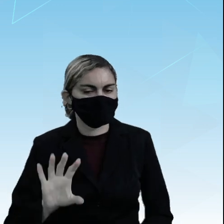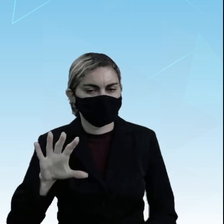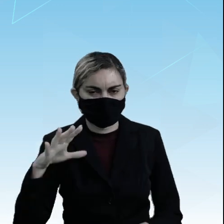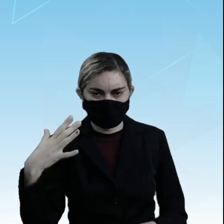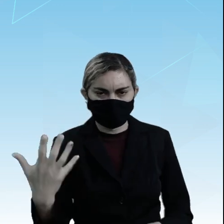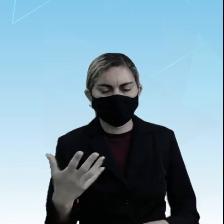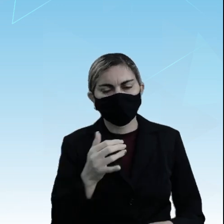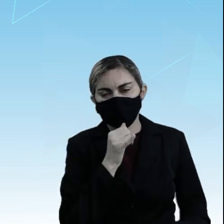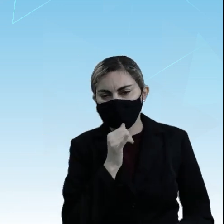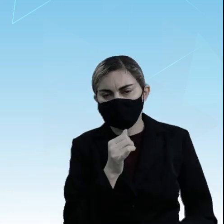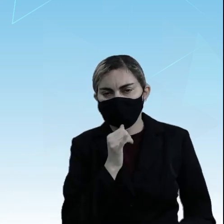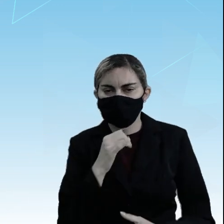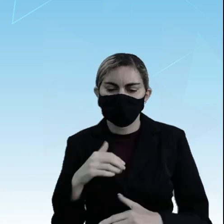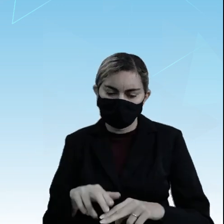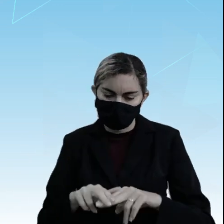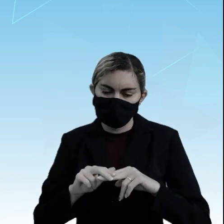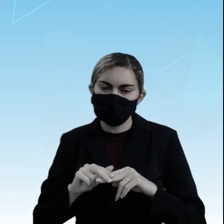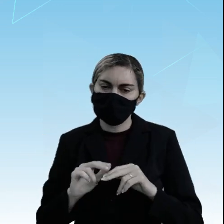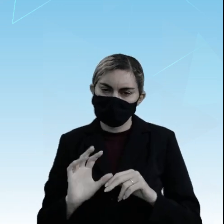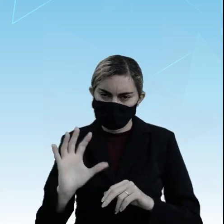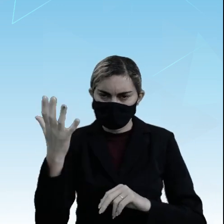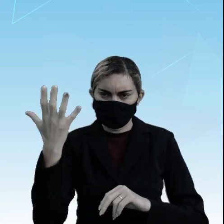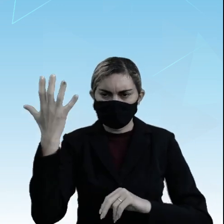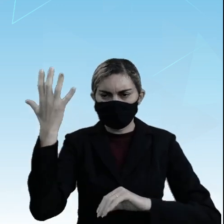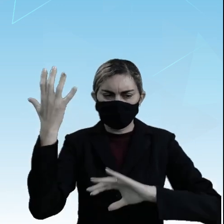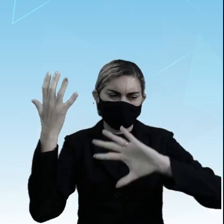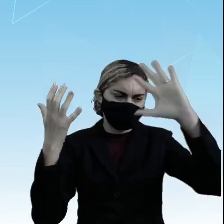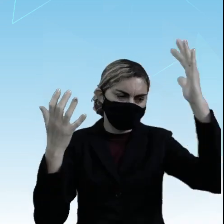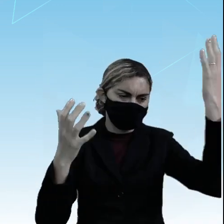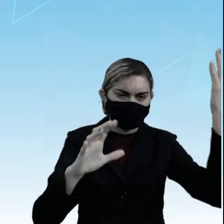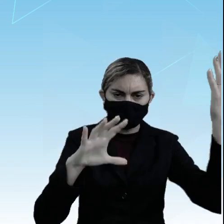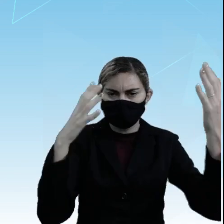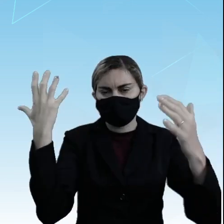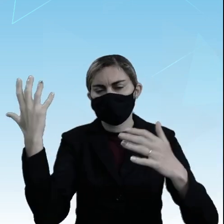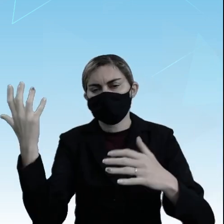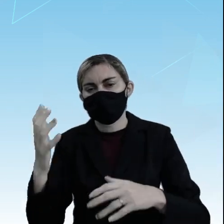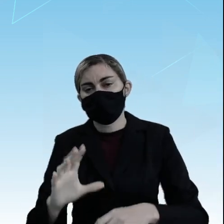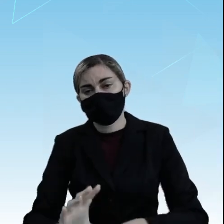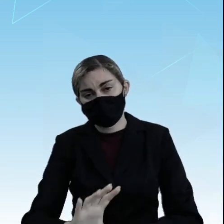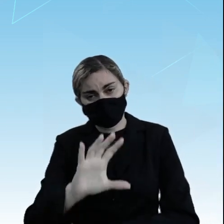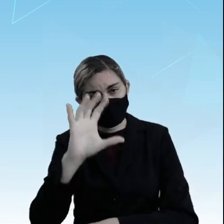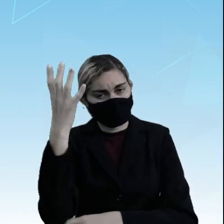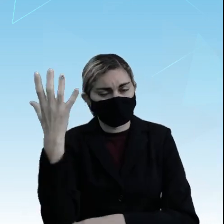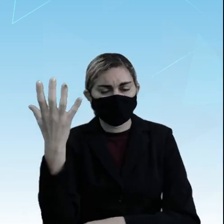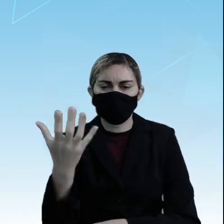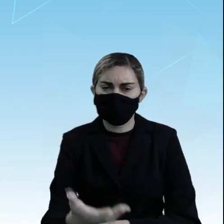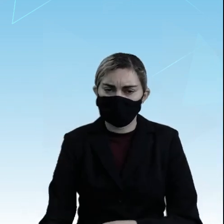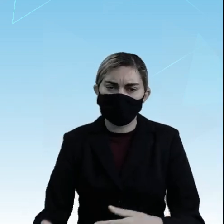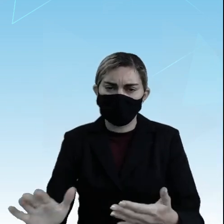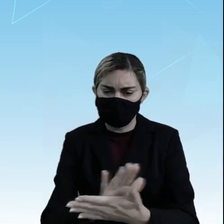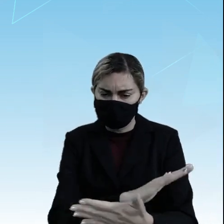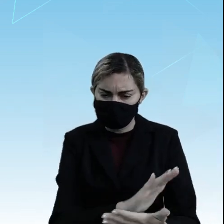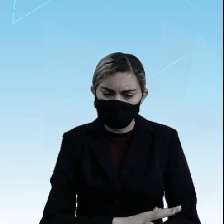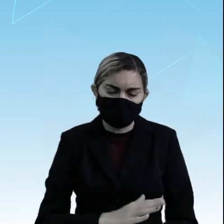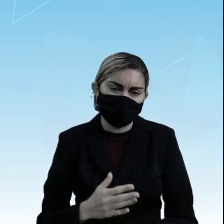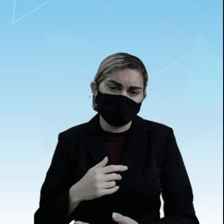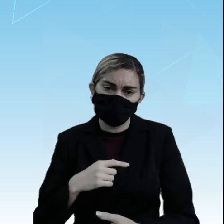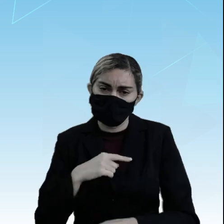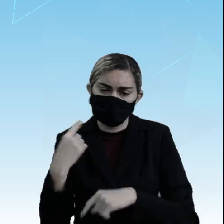por exemplo, em decorrência de grandes catástrofes naturais, que irão eliminar alguns